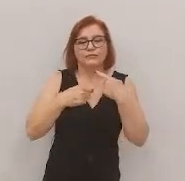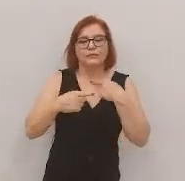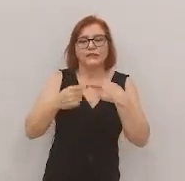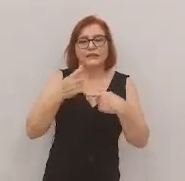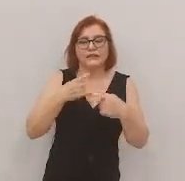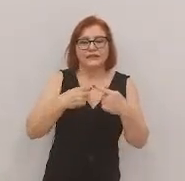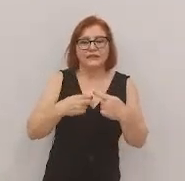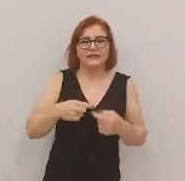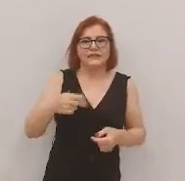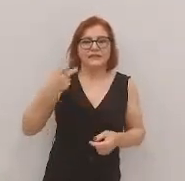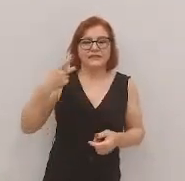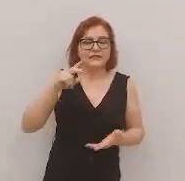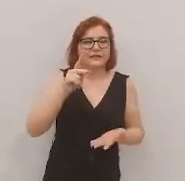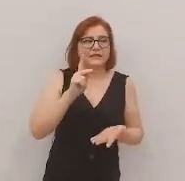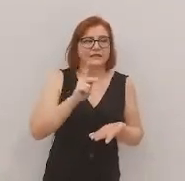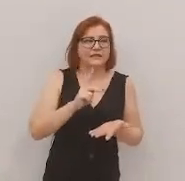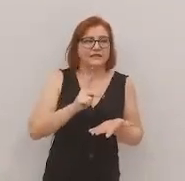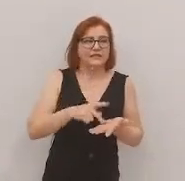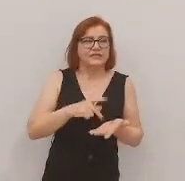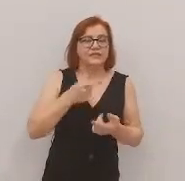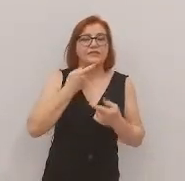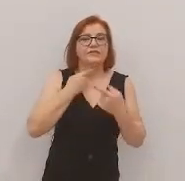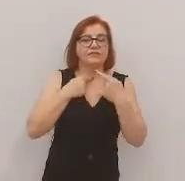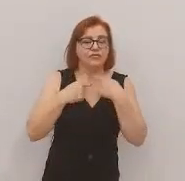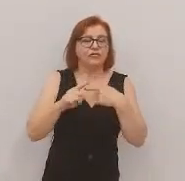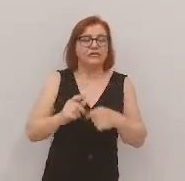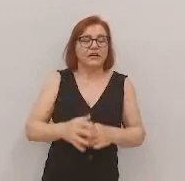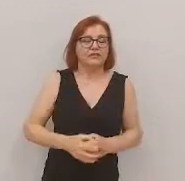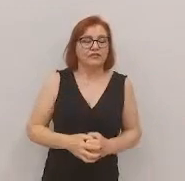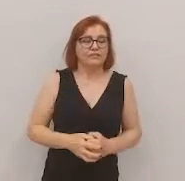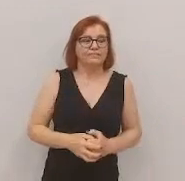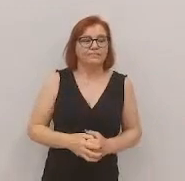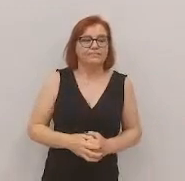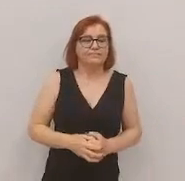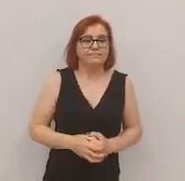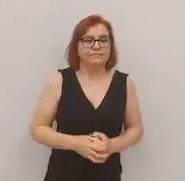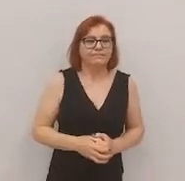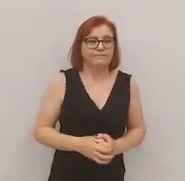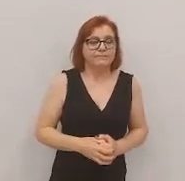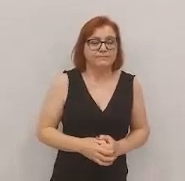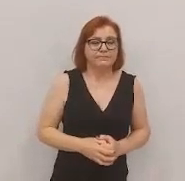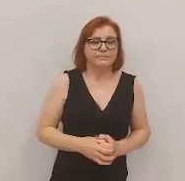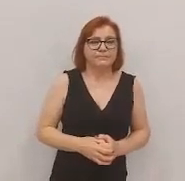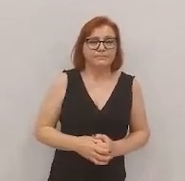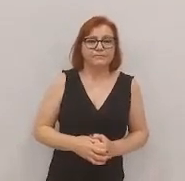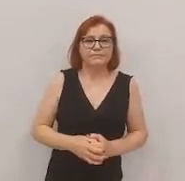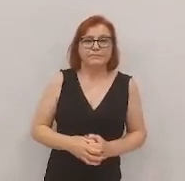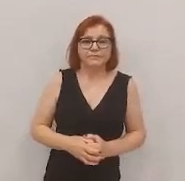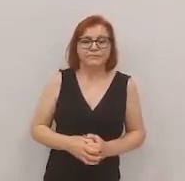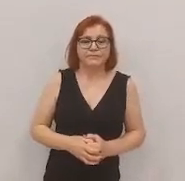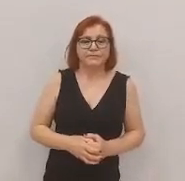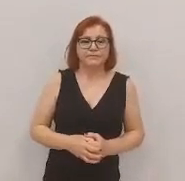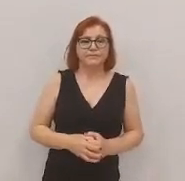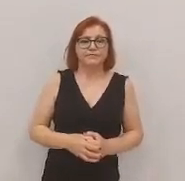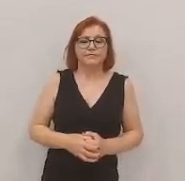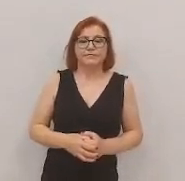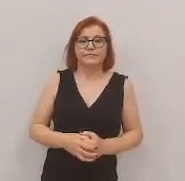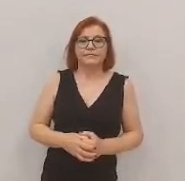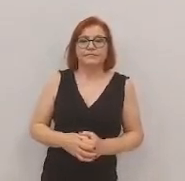vontade. Toda decisão é de acordo com a sua vontade. Então a gente vê muitas coisas,